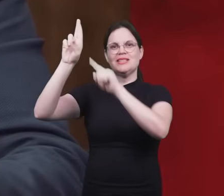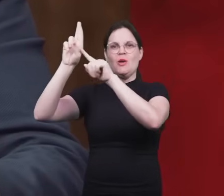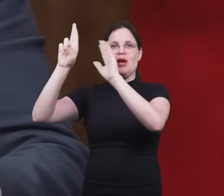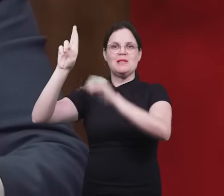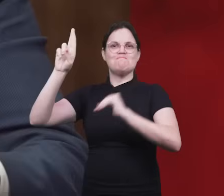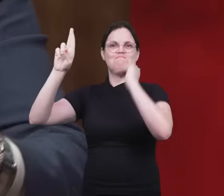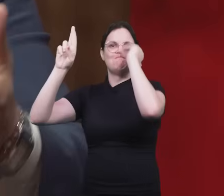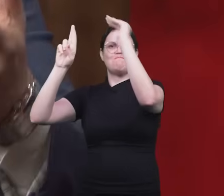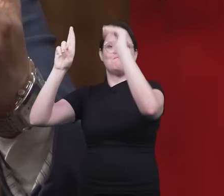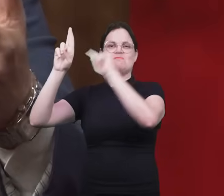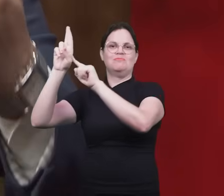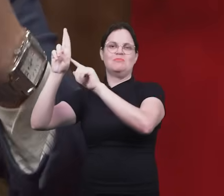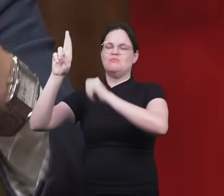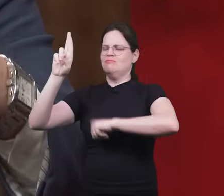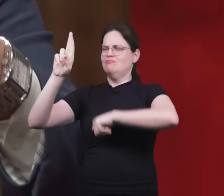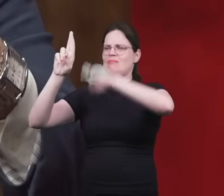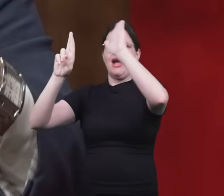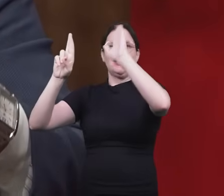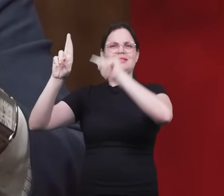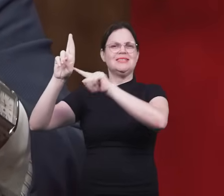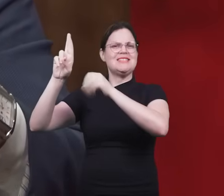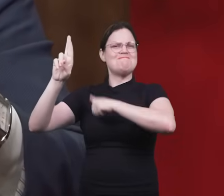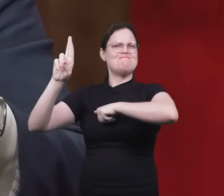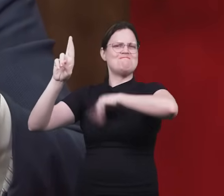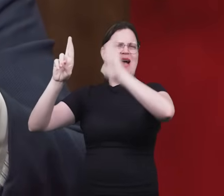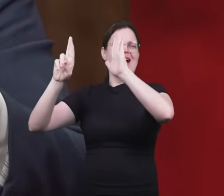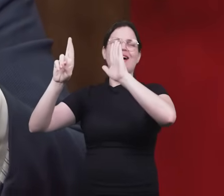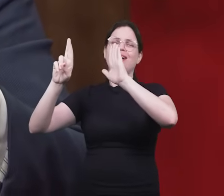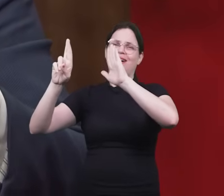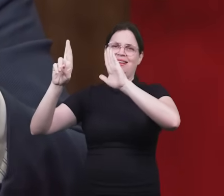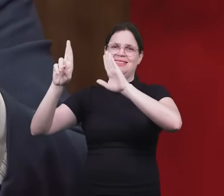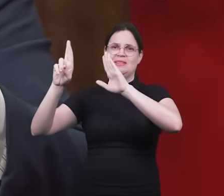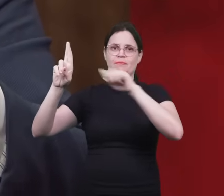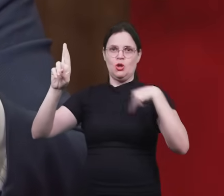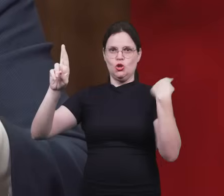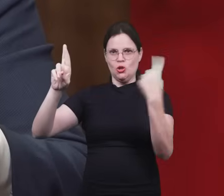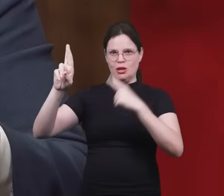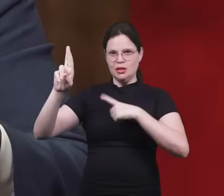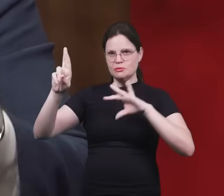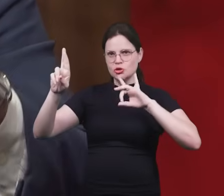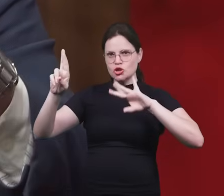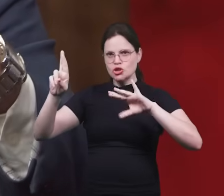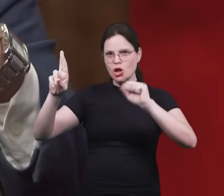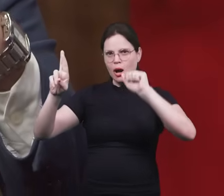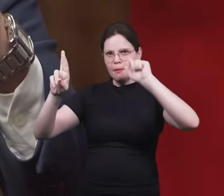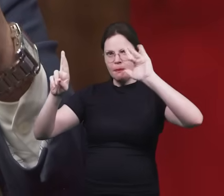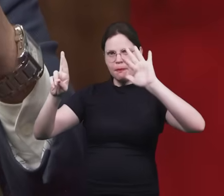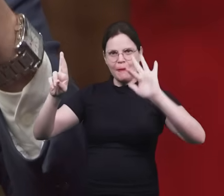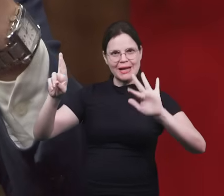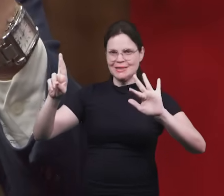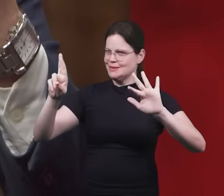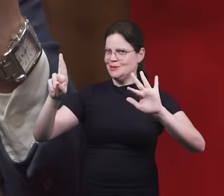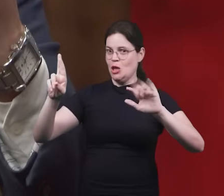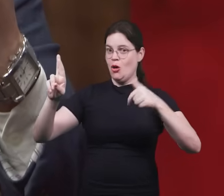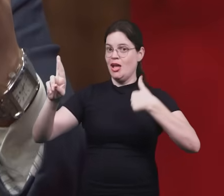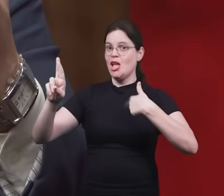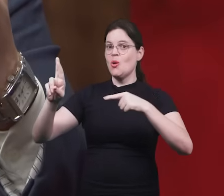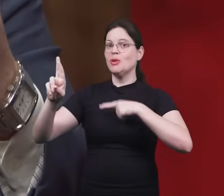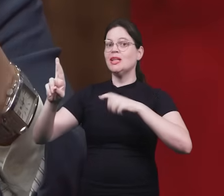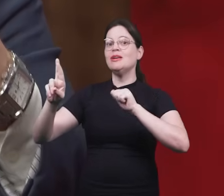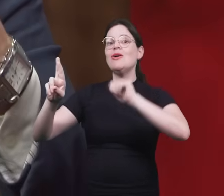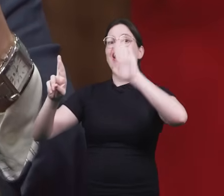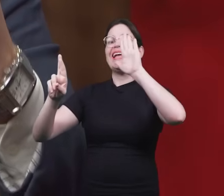abençoador. Por isso que nós somos mais do que vencedores, porque nós não temos a bênção, nós temos o